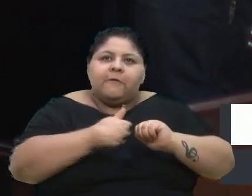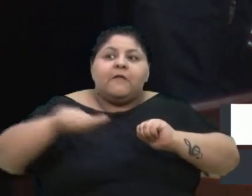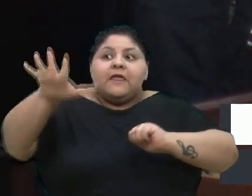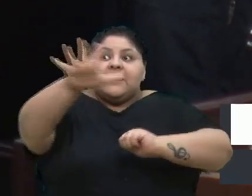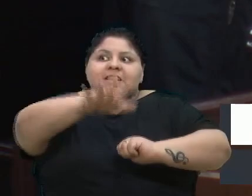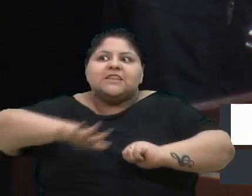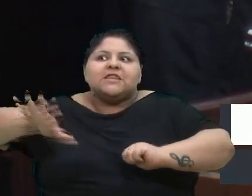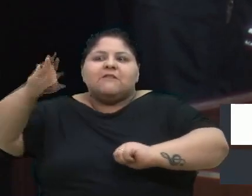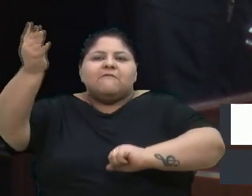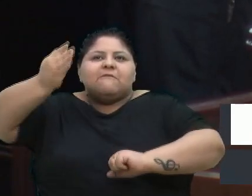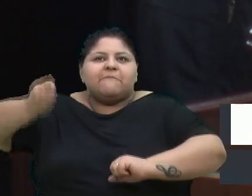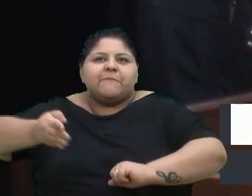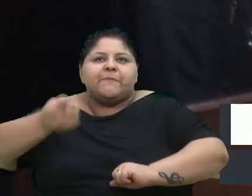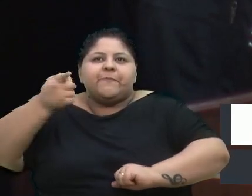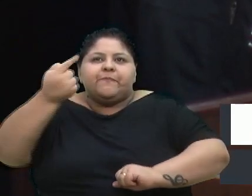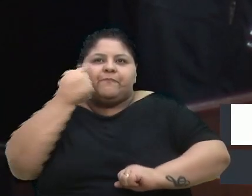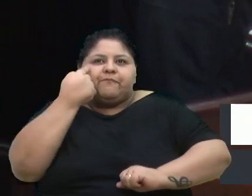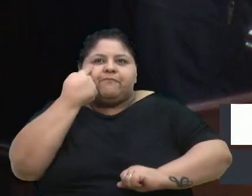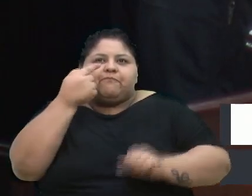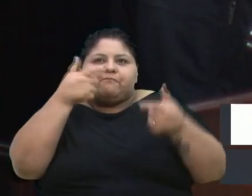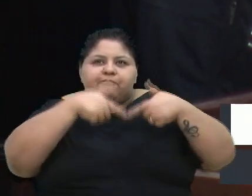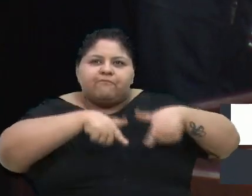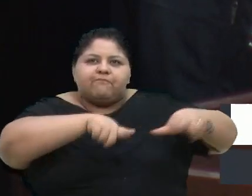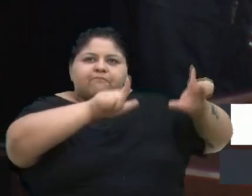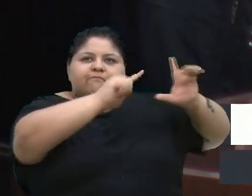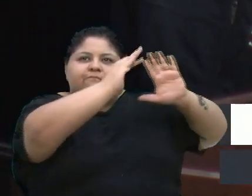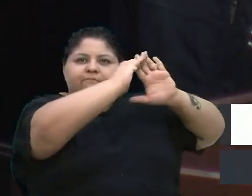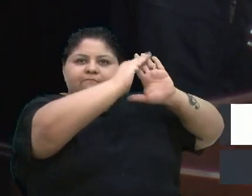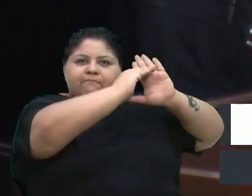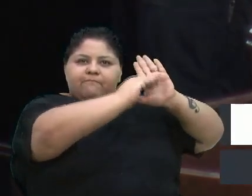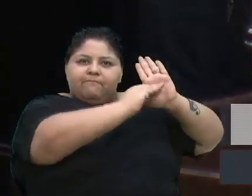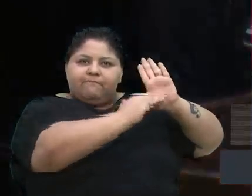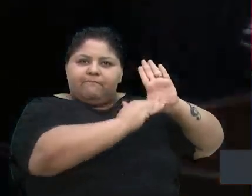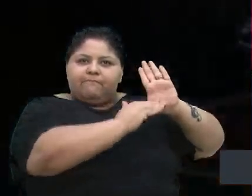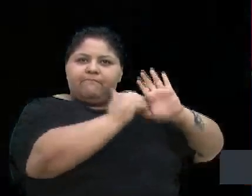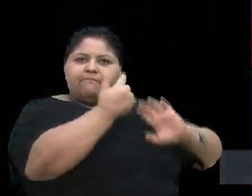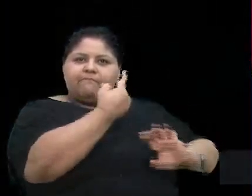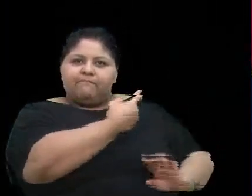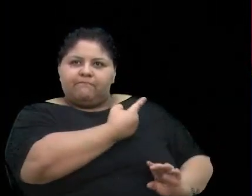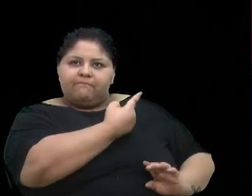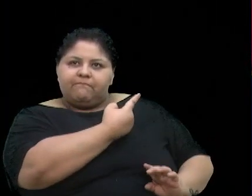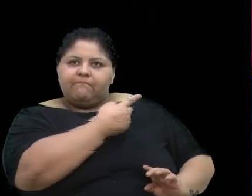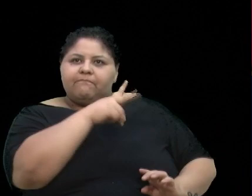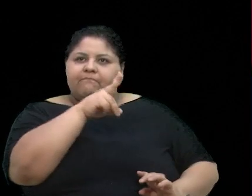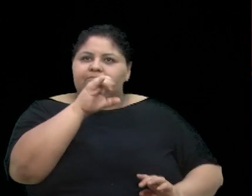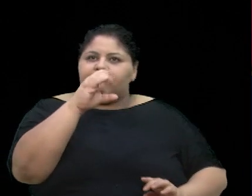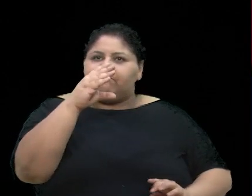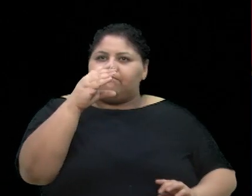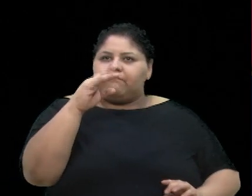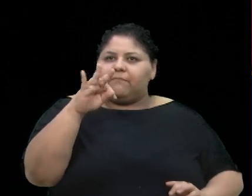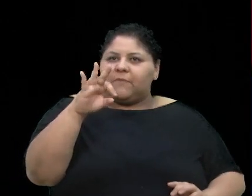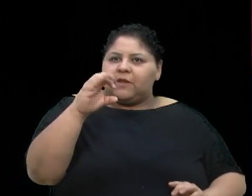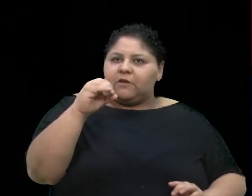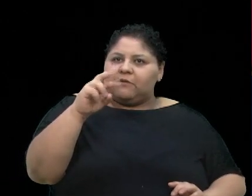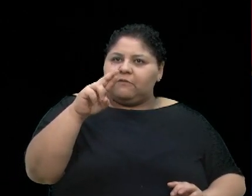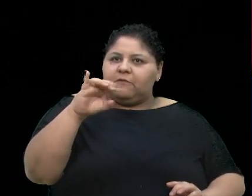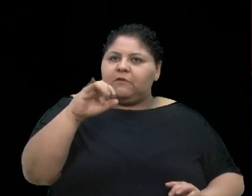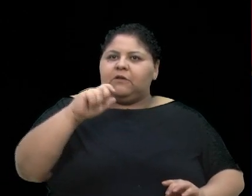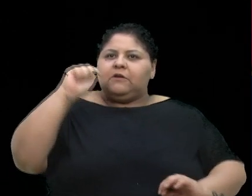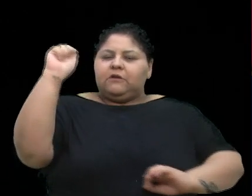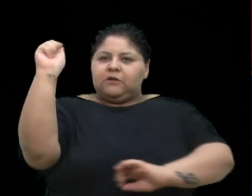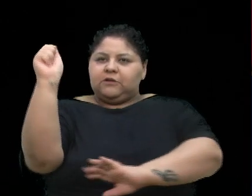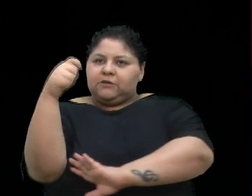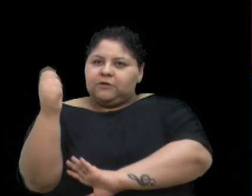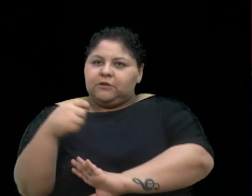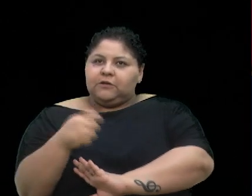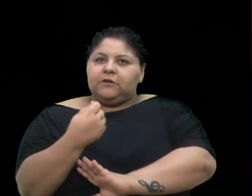vocês podem ver aí no ranking, por exemplo, absoluto ao feminino, a Victoria Strasburger, ela é uma gaúcha de Ivoti e é a número 1